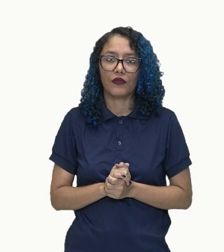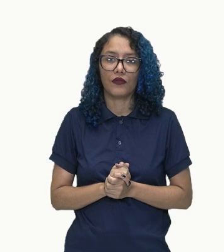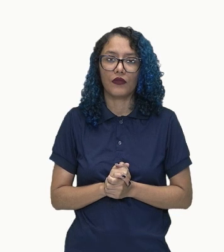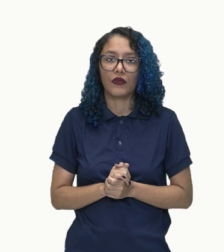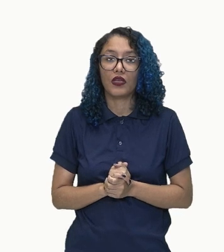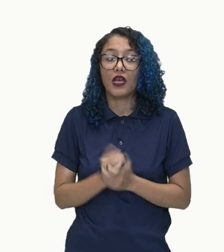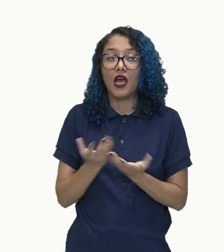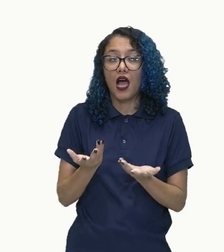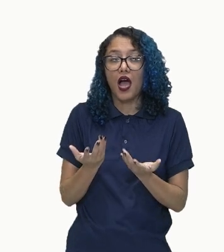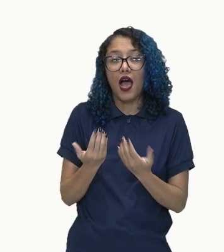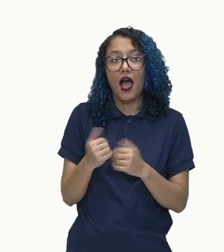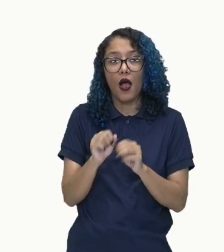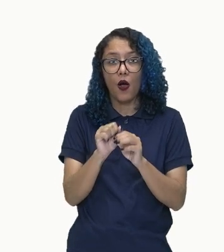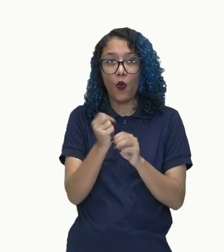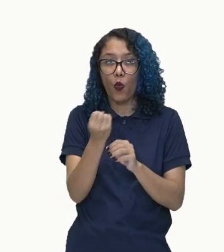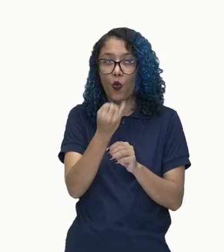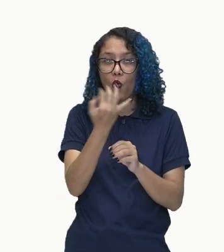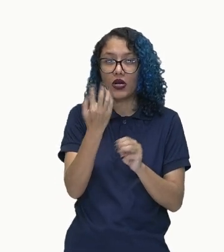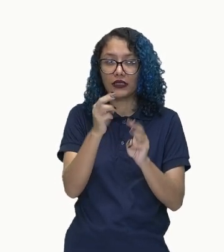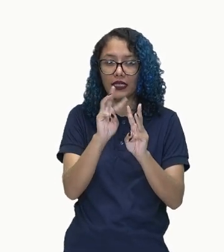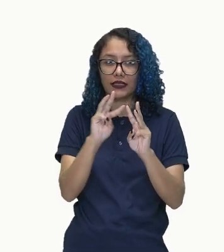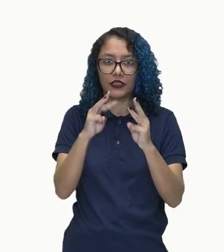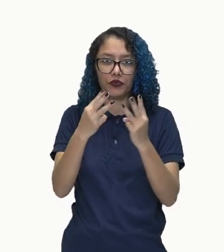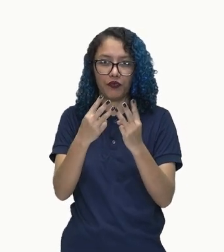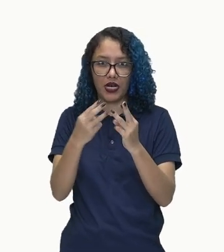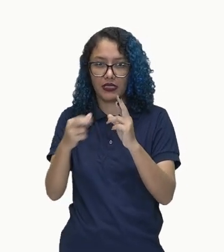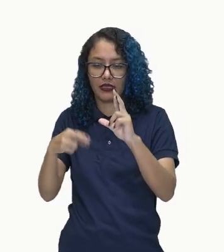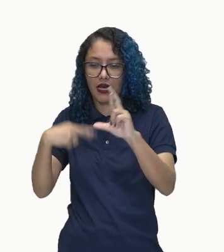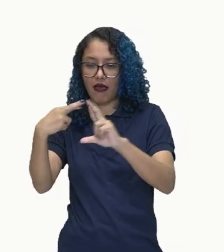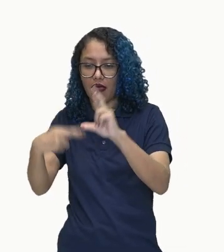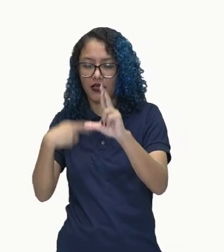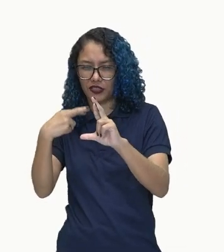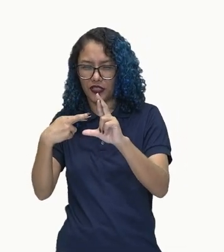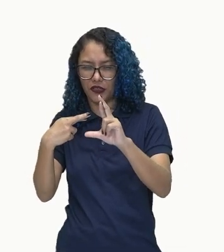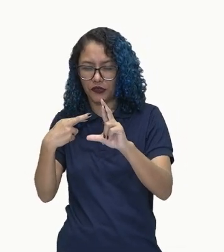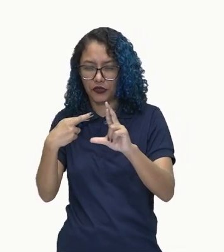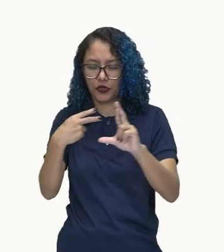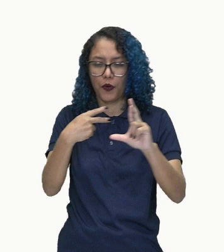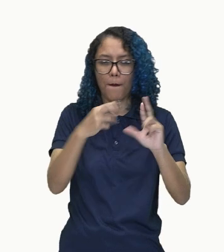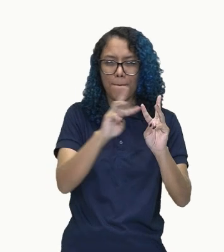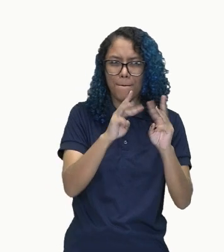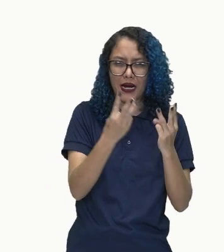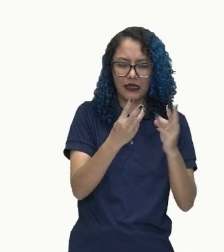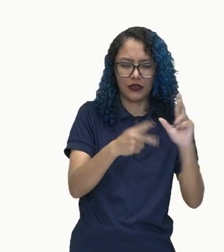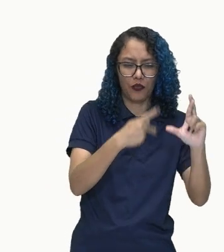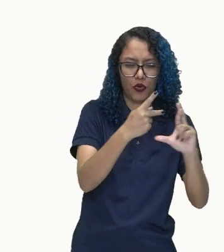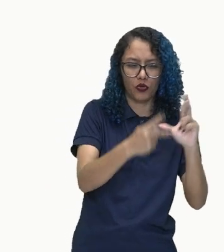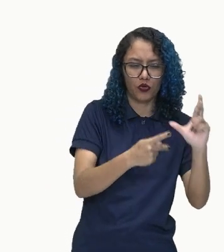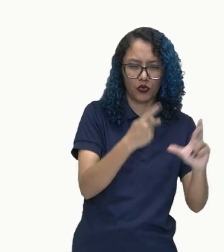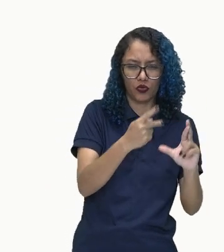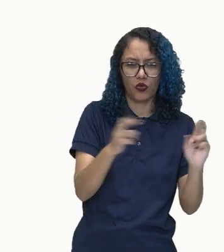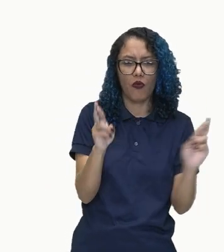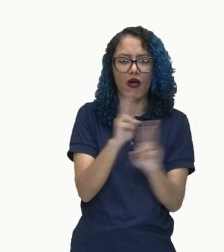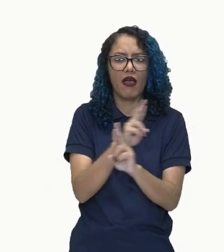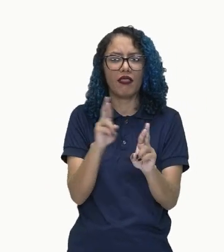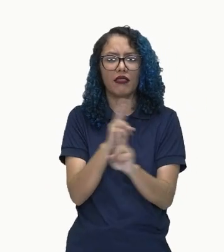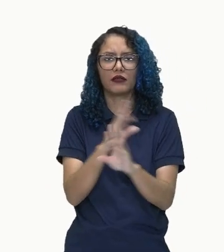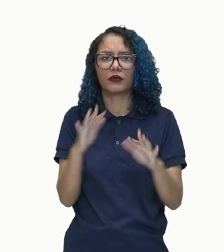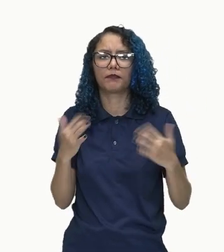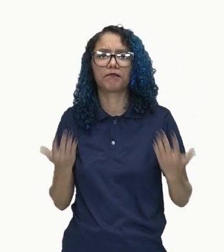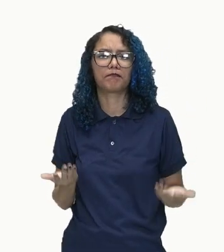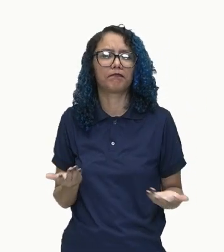expectativa em relação à massa dos reagentes e dos produtos? E aí eu